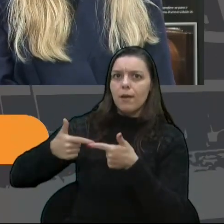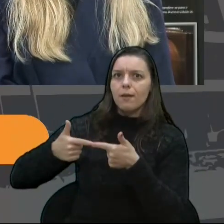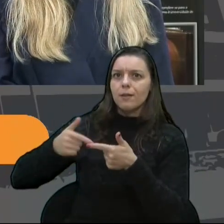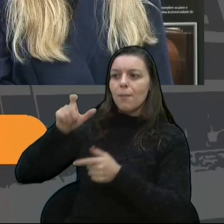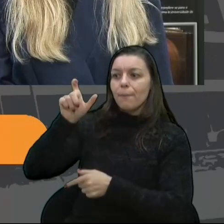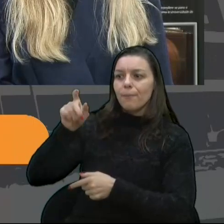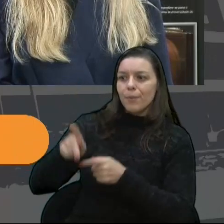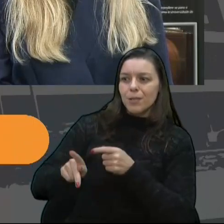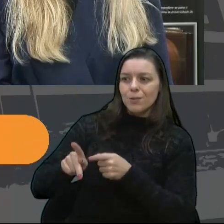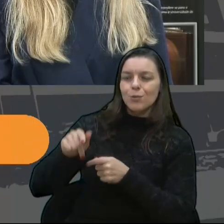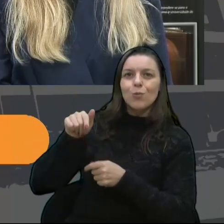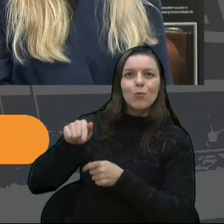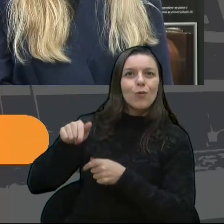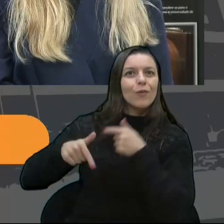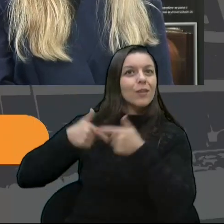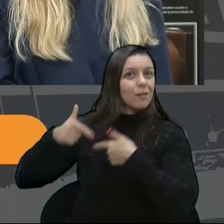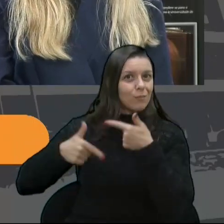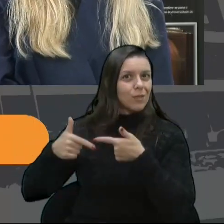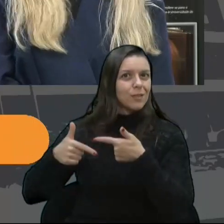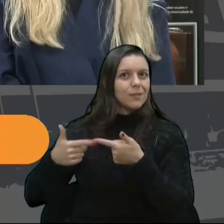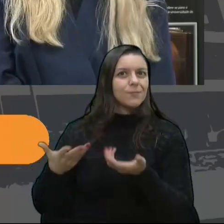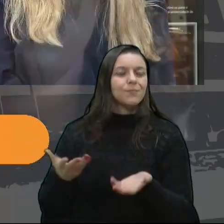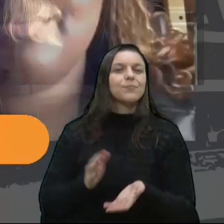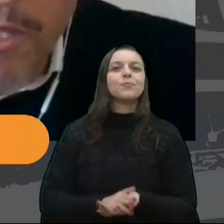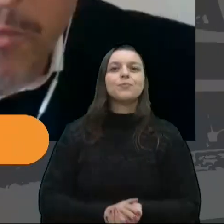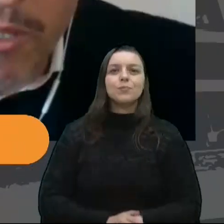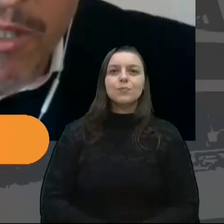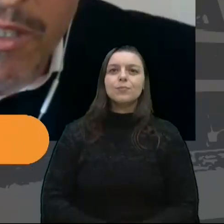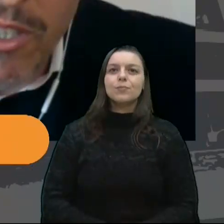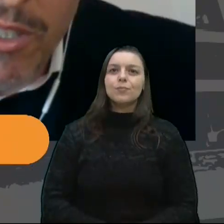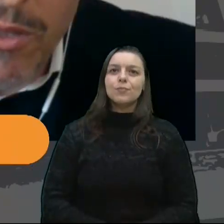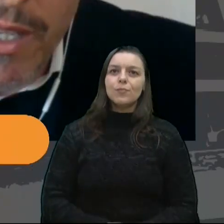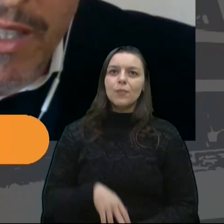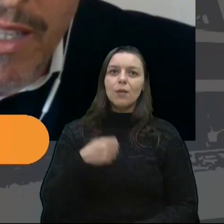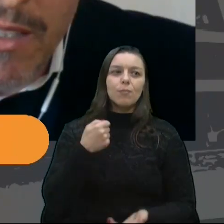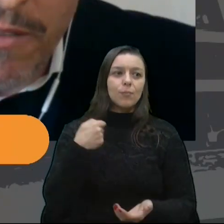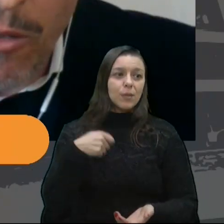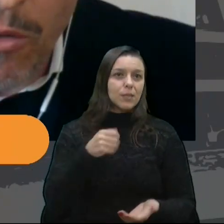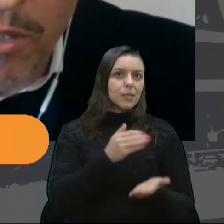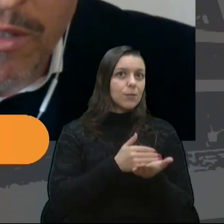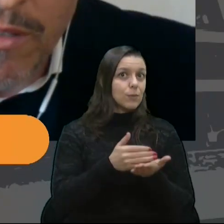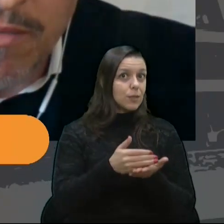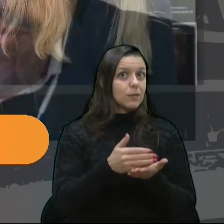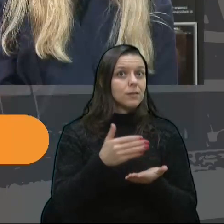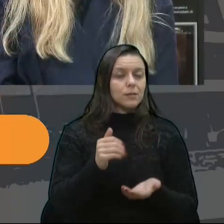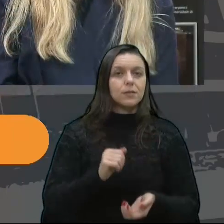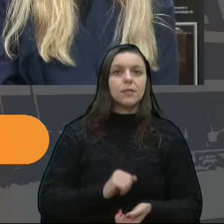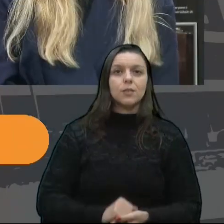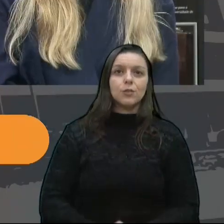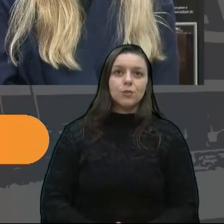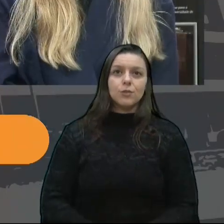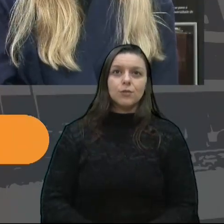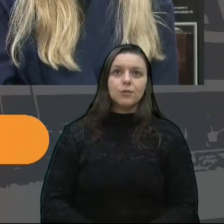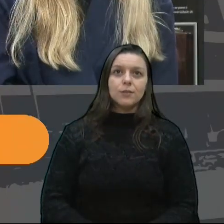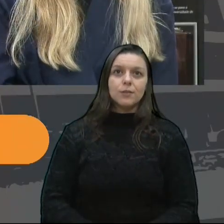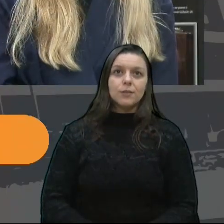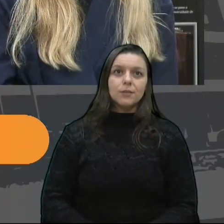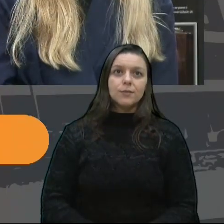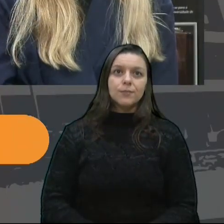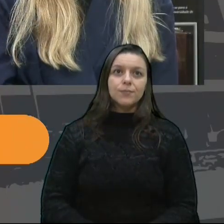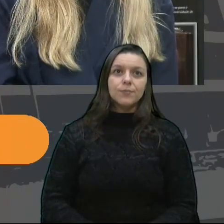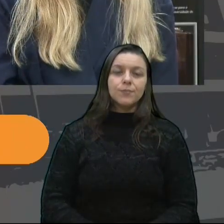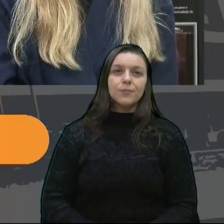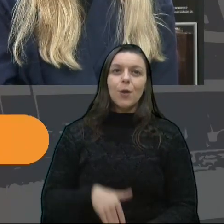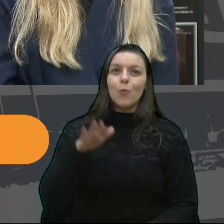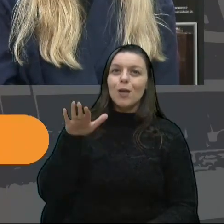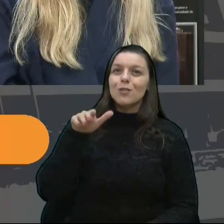poder voar. São iniciativas como essas que a gente precisa mesmo. Né? Muito. Você falou. Eu ia te